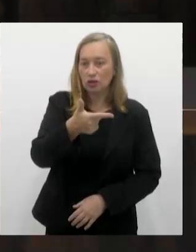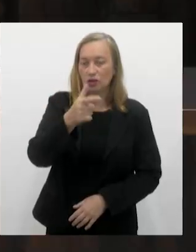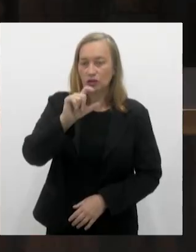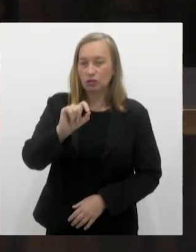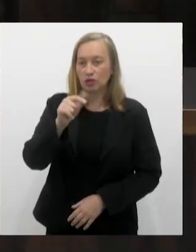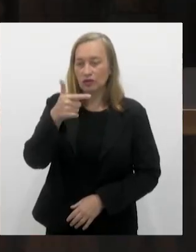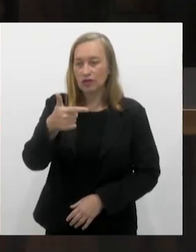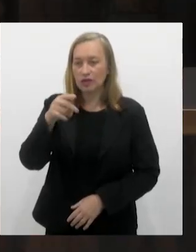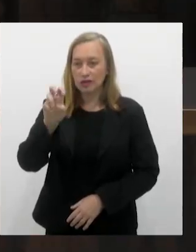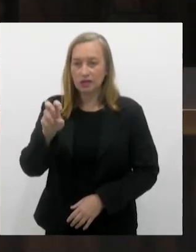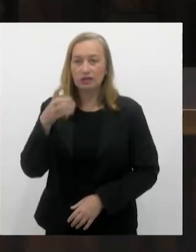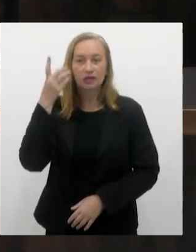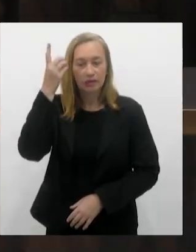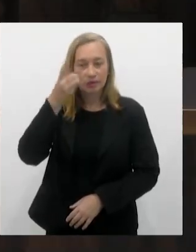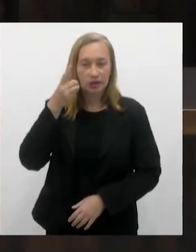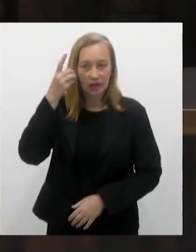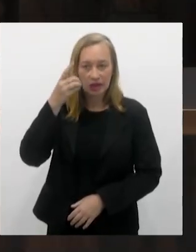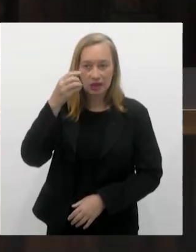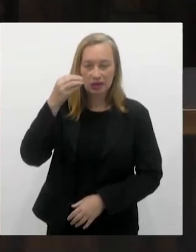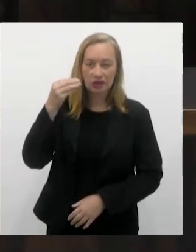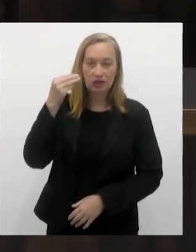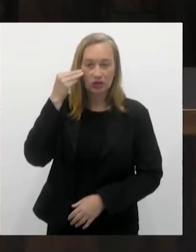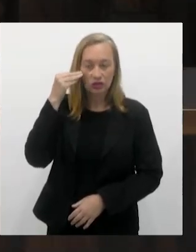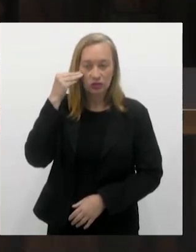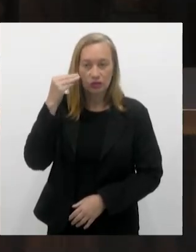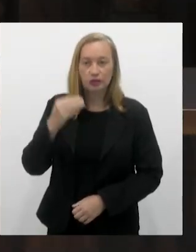6403/2025, da deputada Tia Ju.